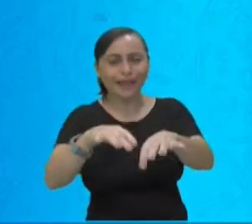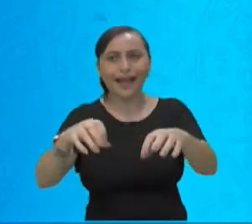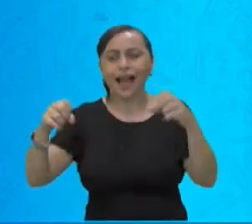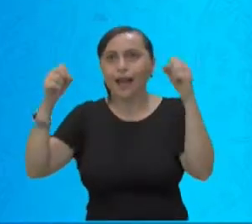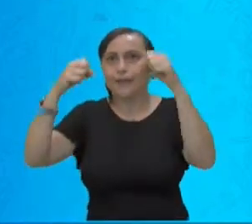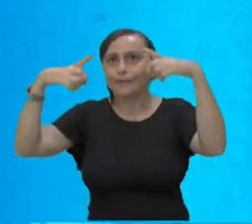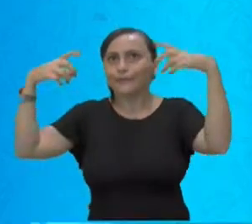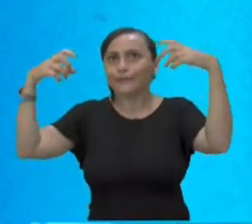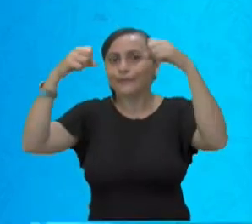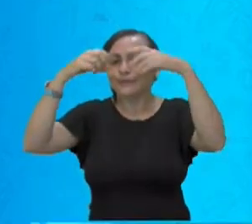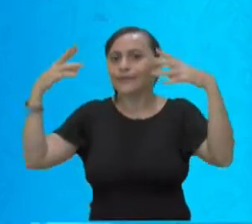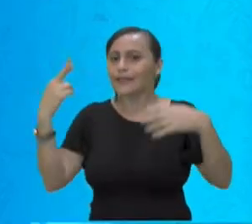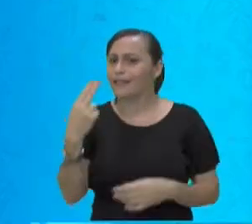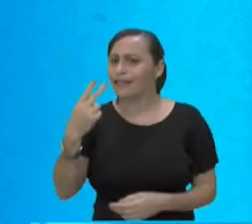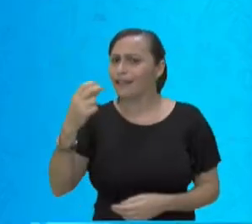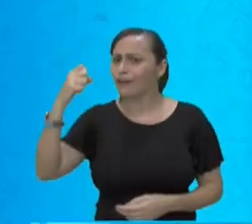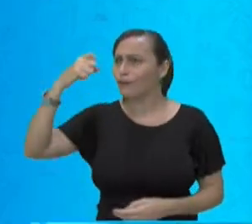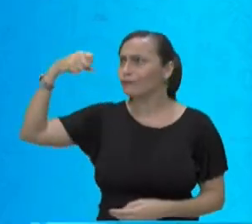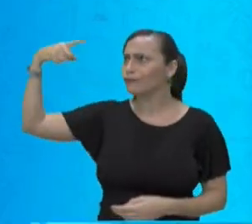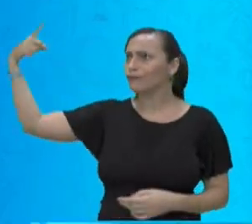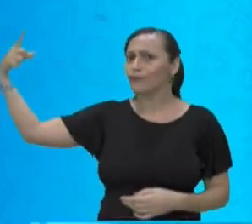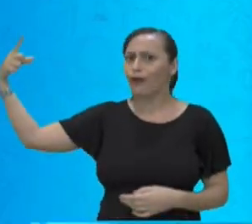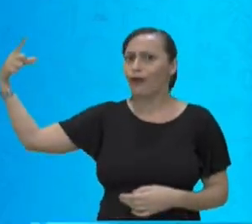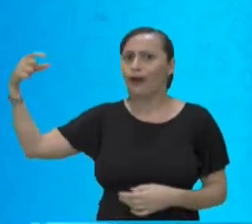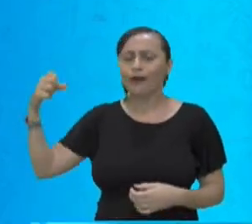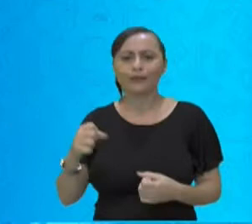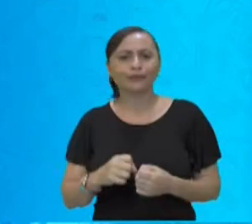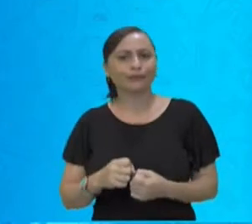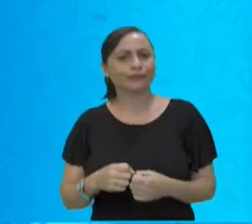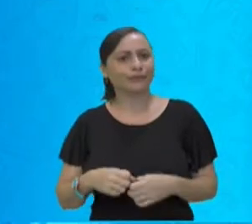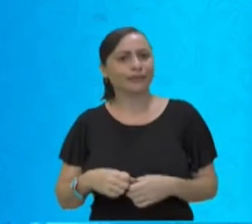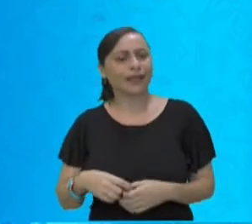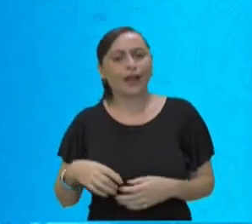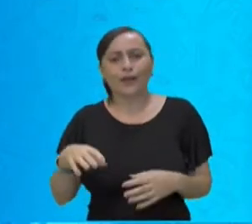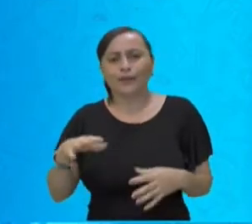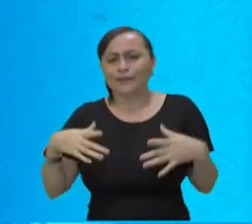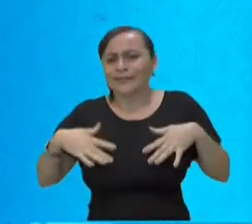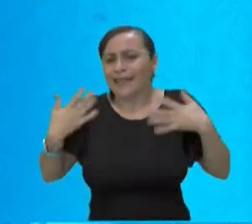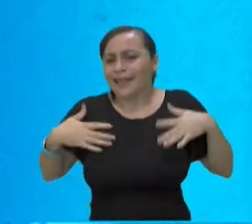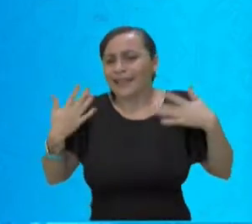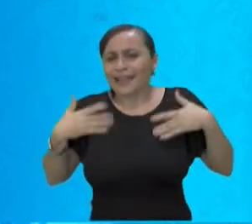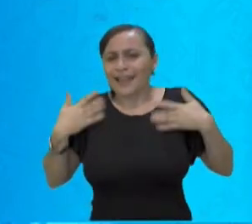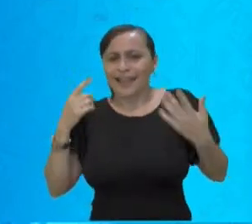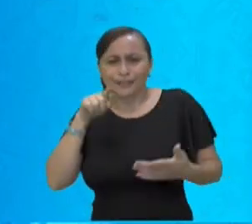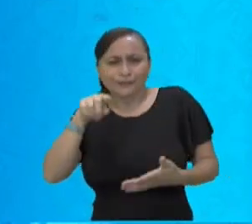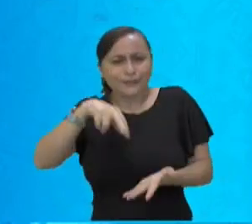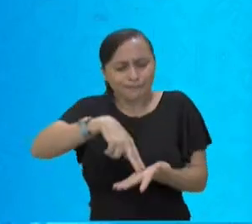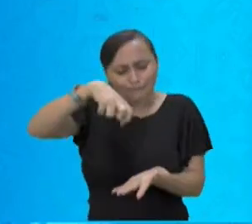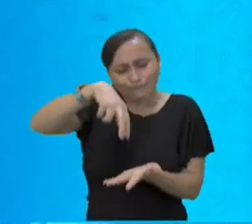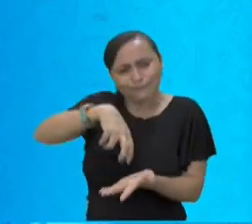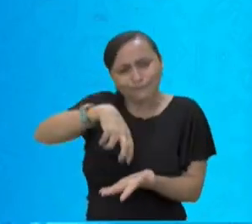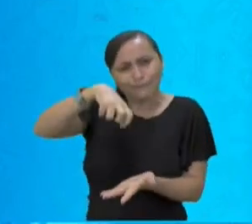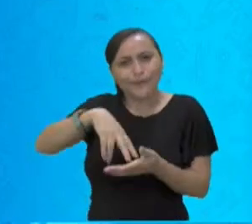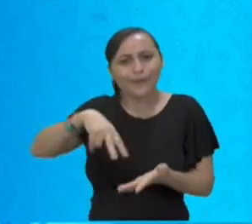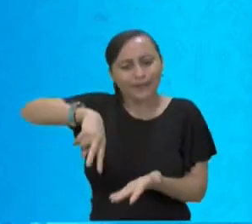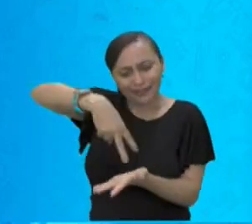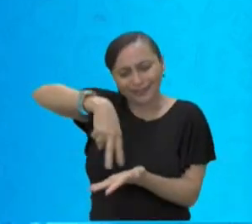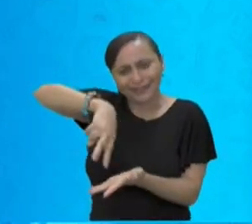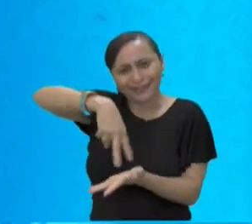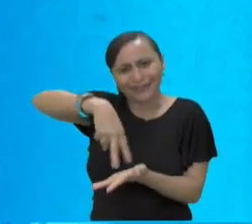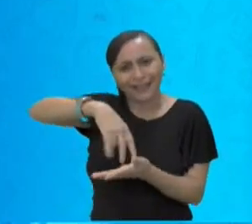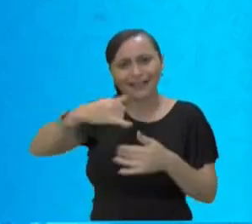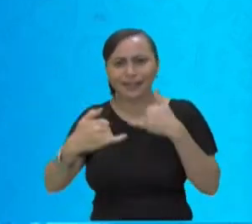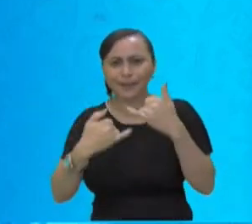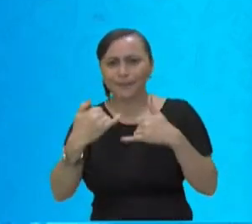pisca como as estrelas quando você está alegre você pula dança brinca e tem vontade